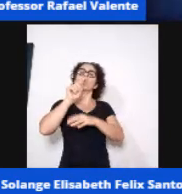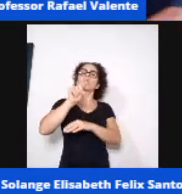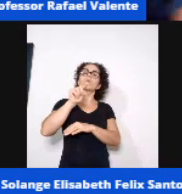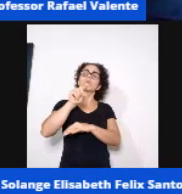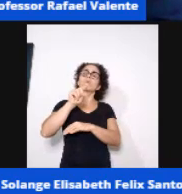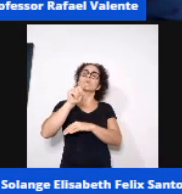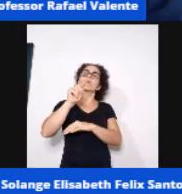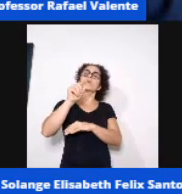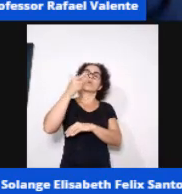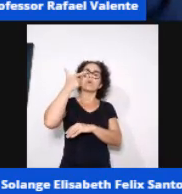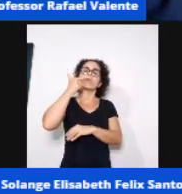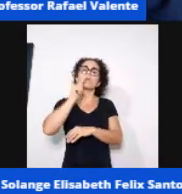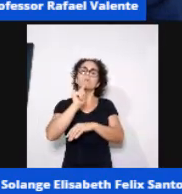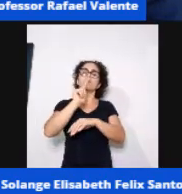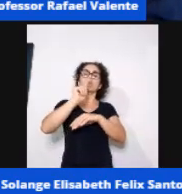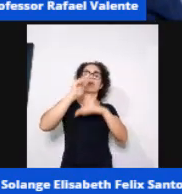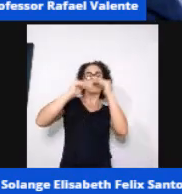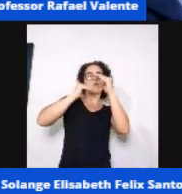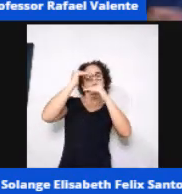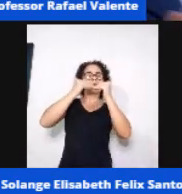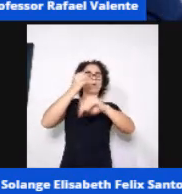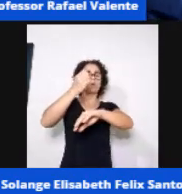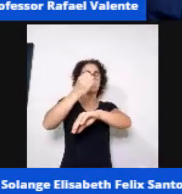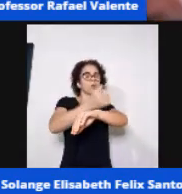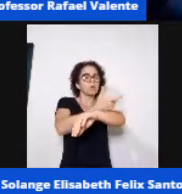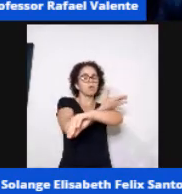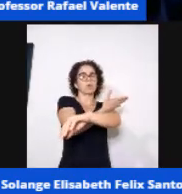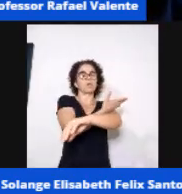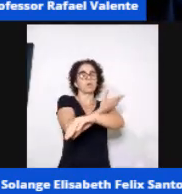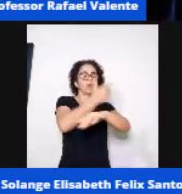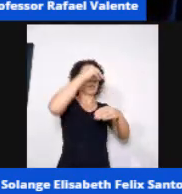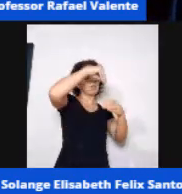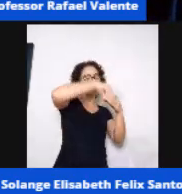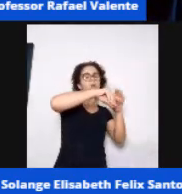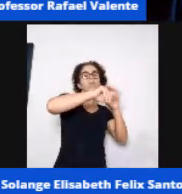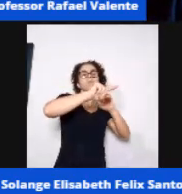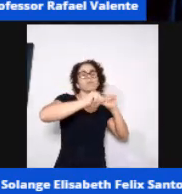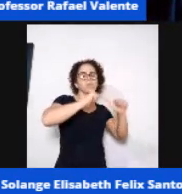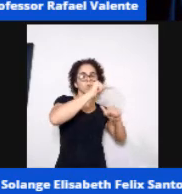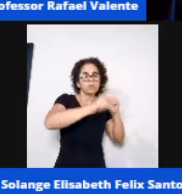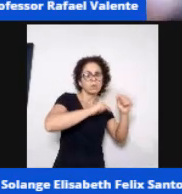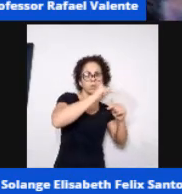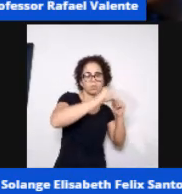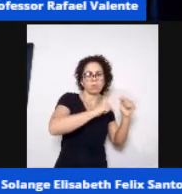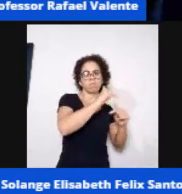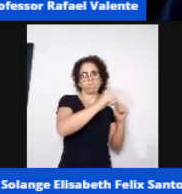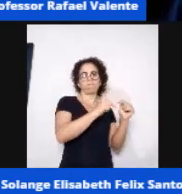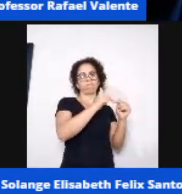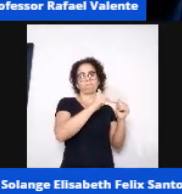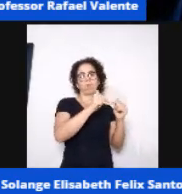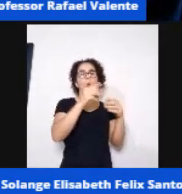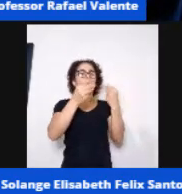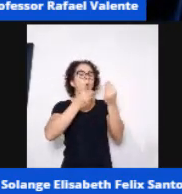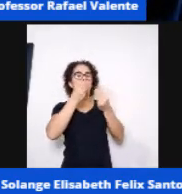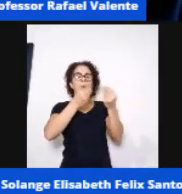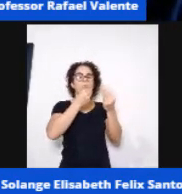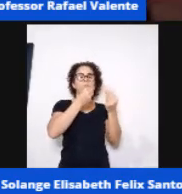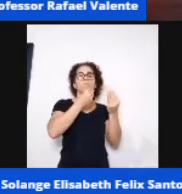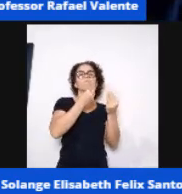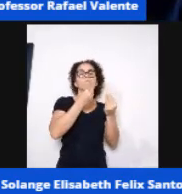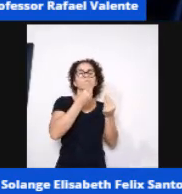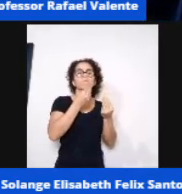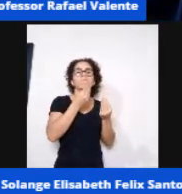no seu ambiente de trabalho? Como é que você dá esse feedback? Gente, tem uma palestra que eu posso dar para